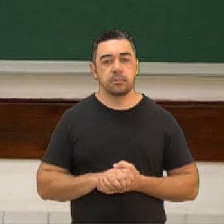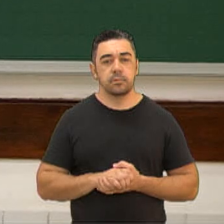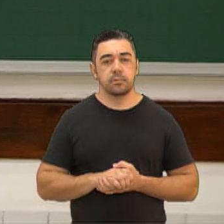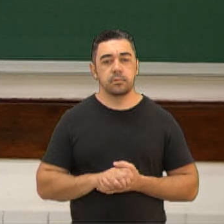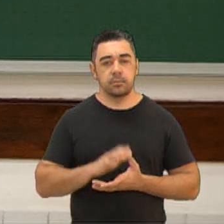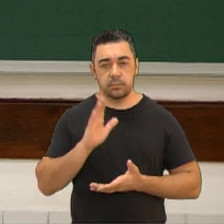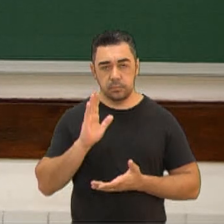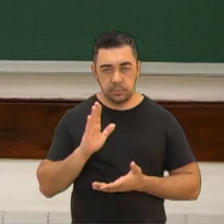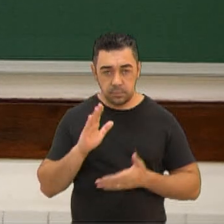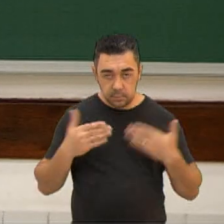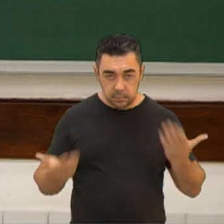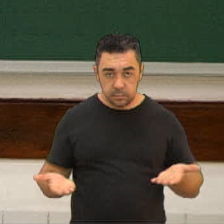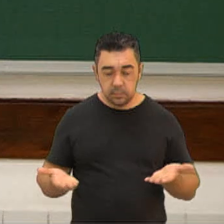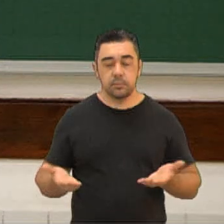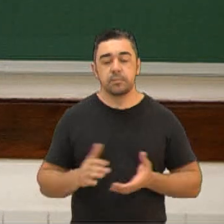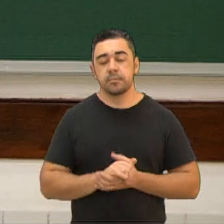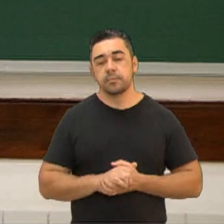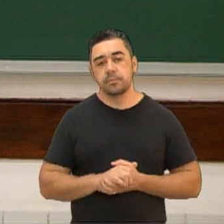Então, pessoal,